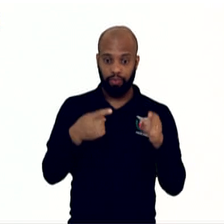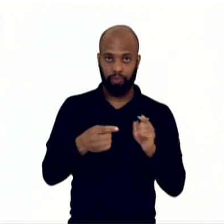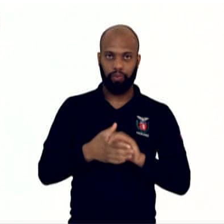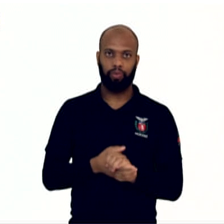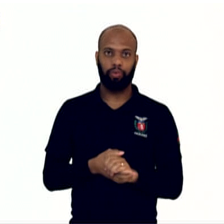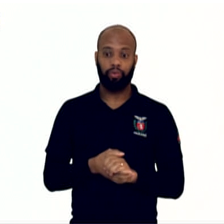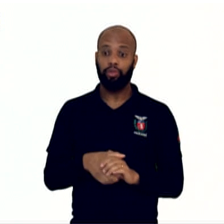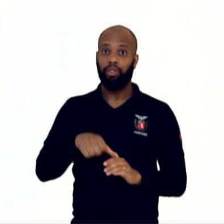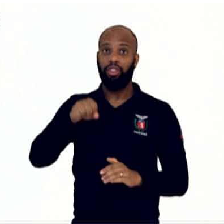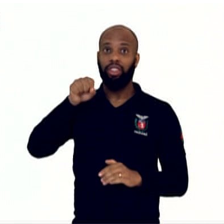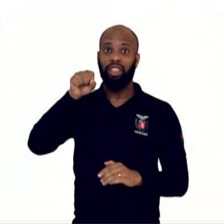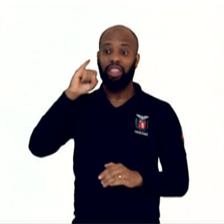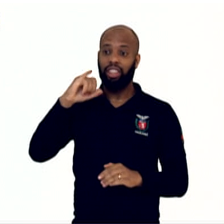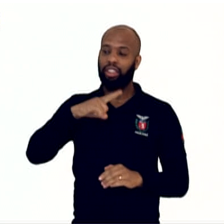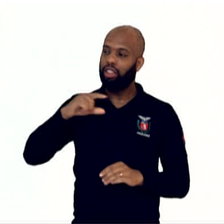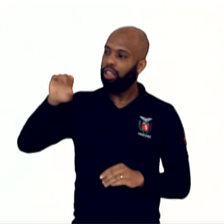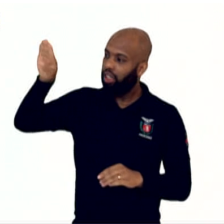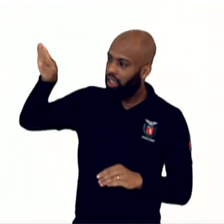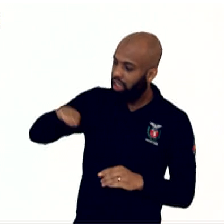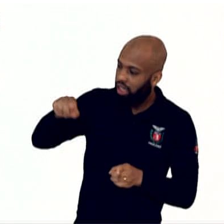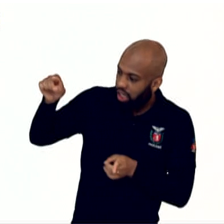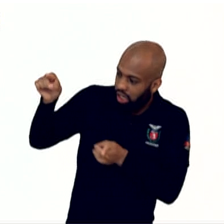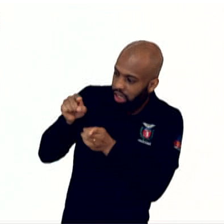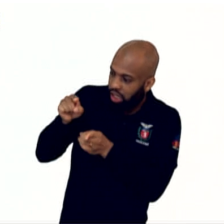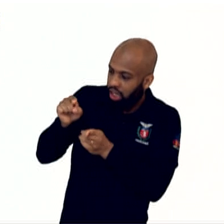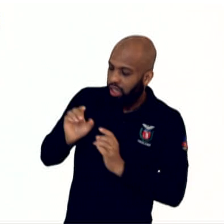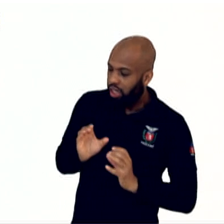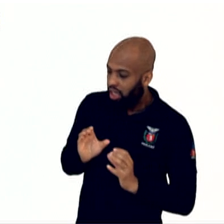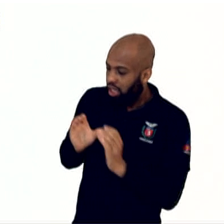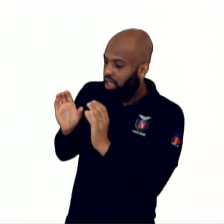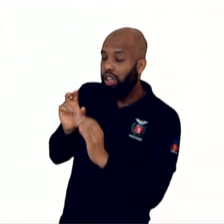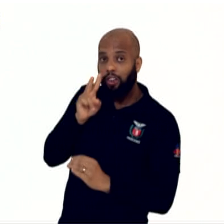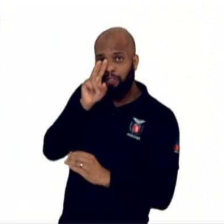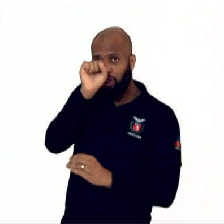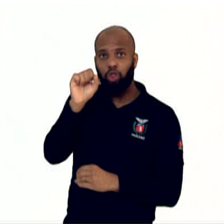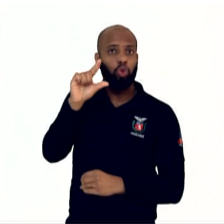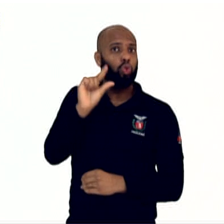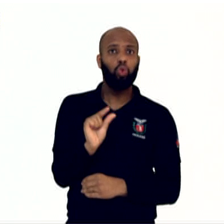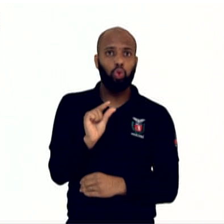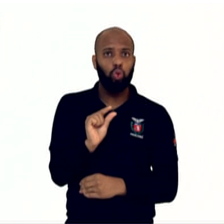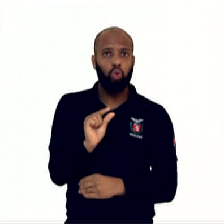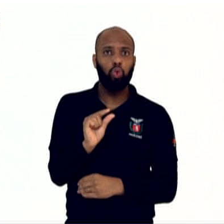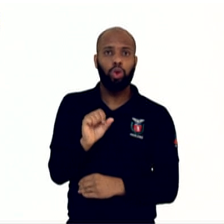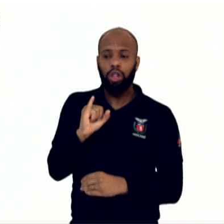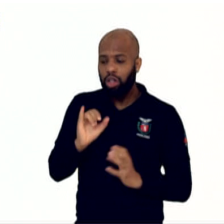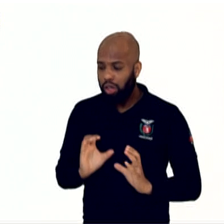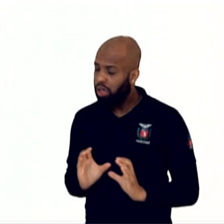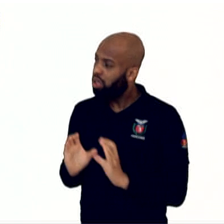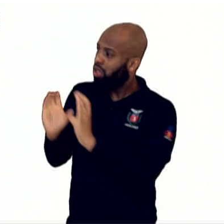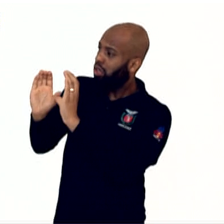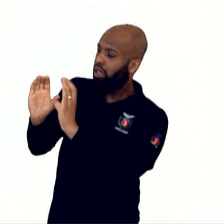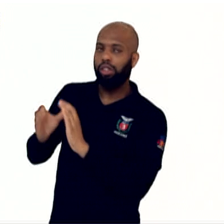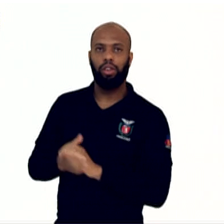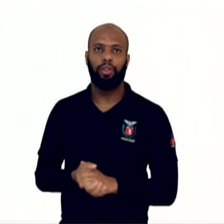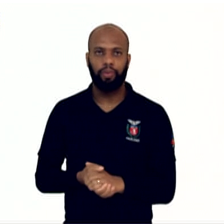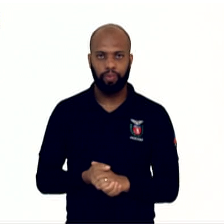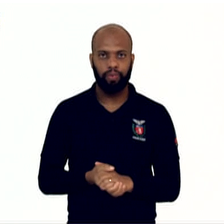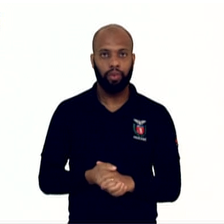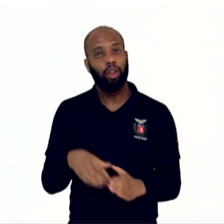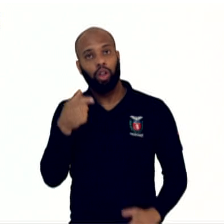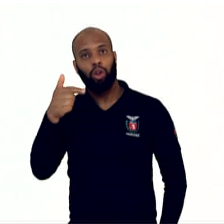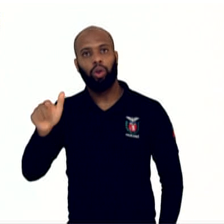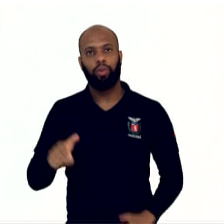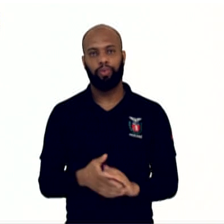menor for o comprimento de um plano inclinado, menor será a força empregada para elevar uma carga a uma mesma altura?